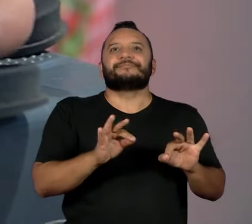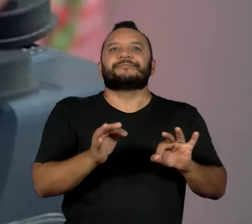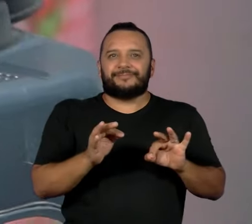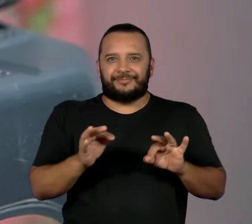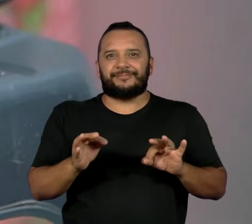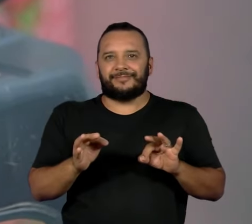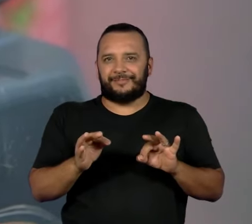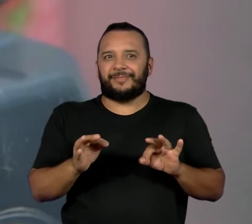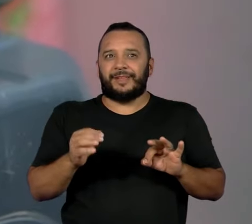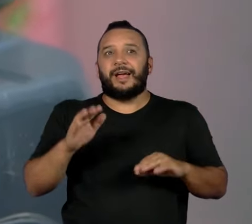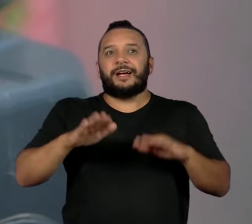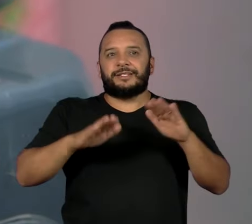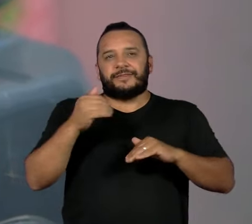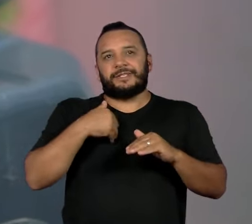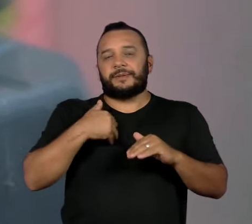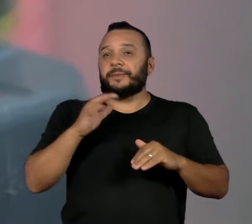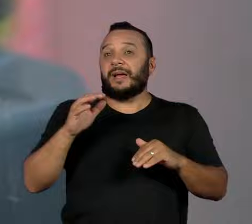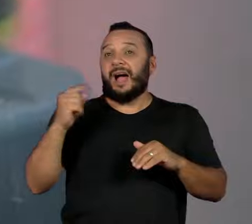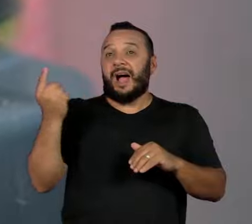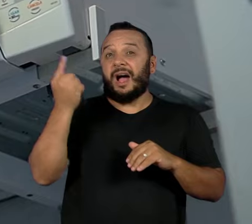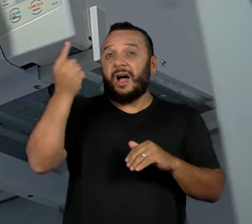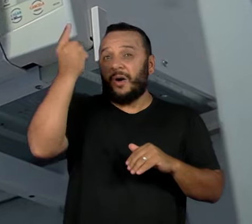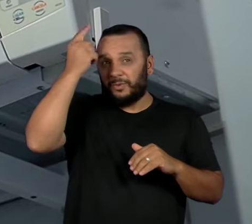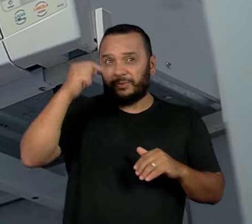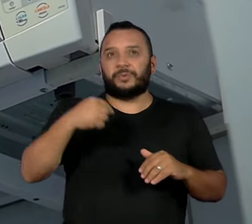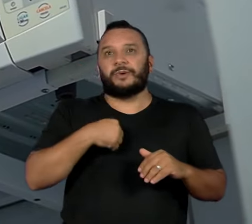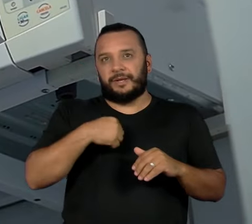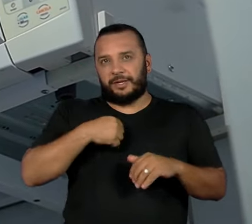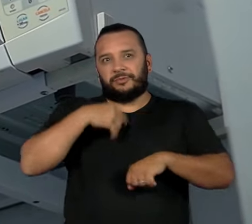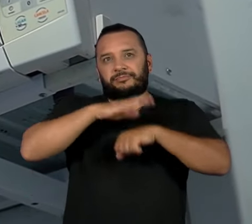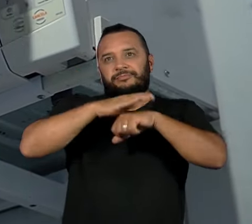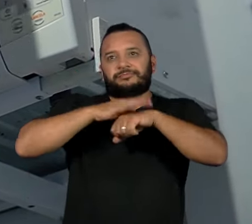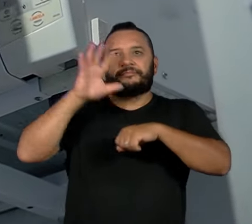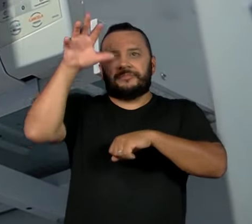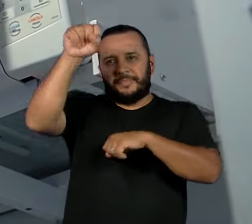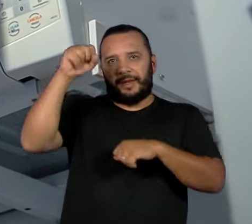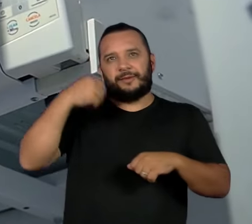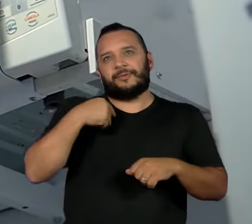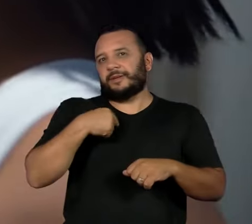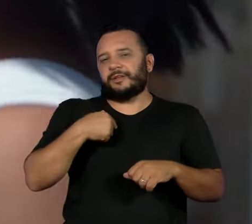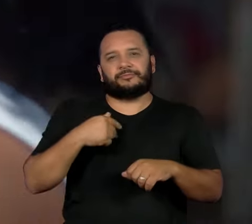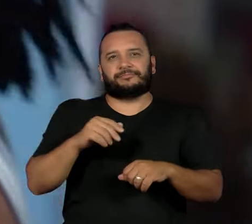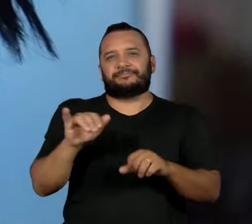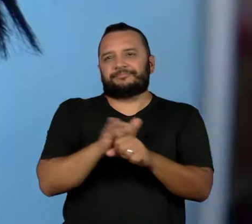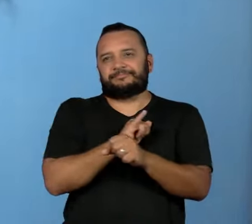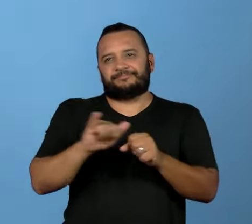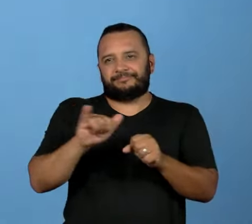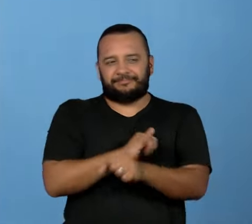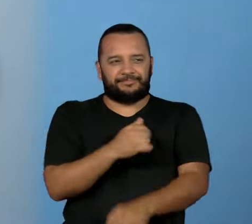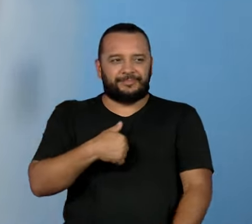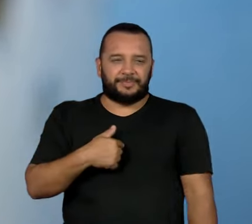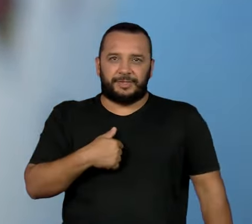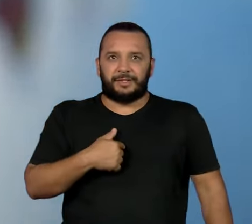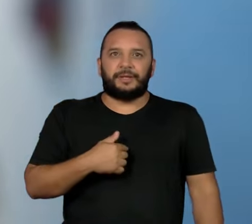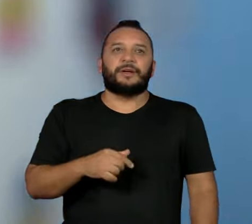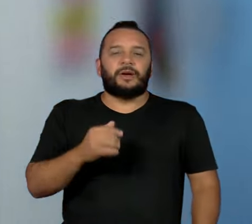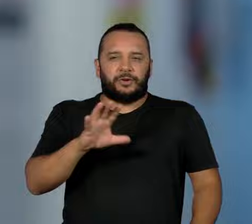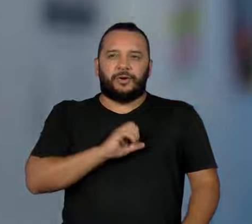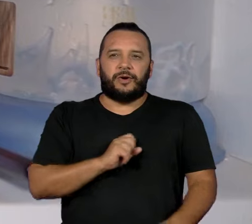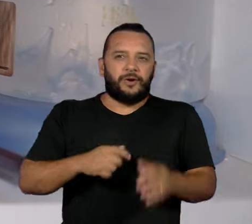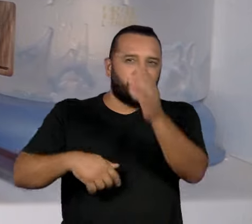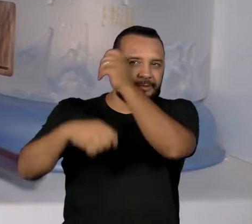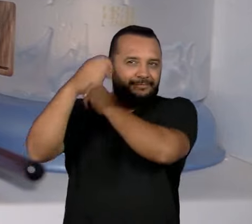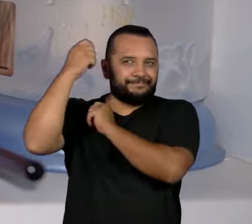aqui. Quando eu vou pegar alguma coisa que tá mais alta, eu mesmo pego e eu me viro. Eu sempre gosto de estar escovando meu